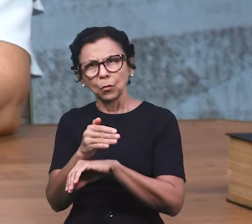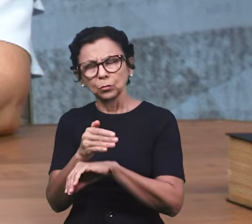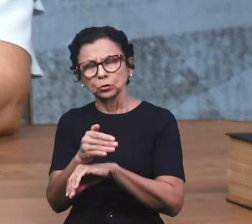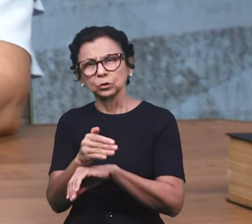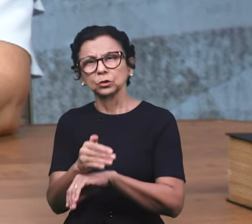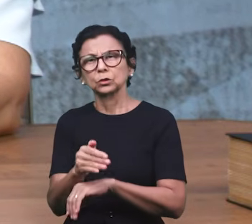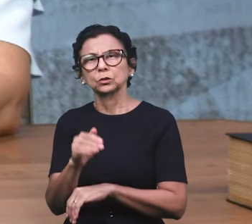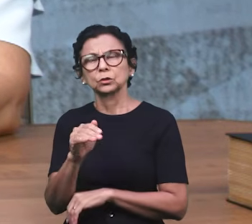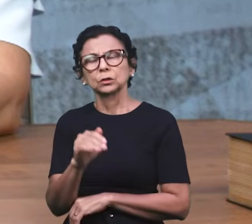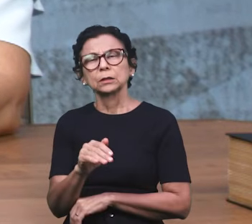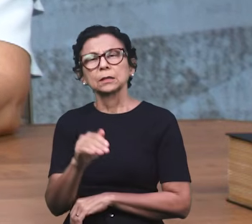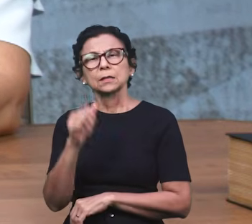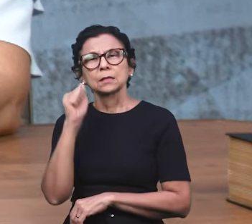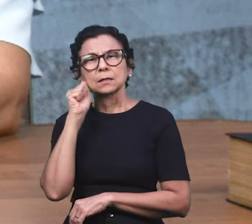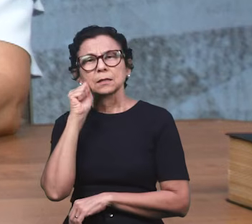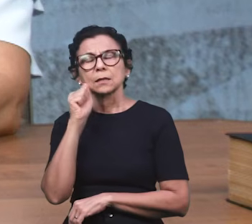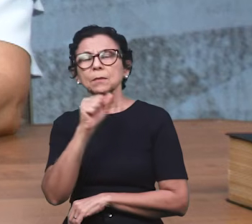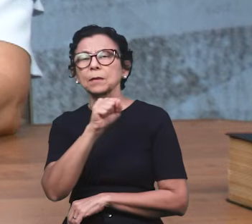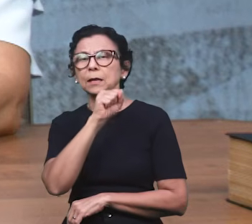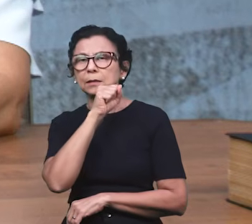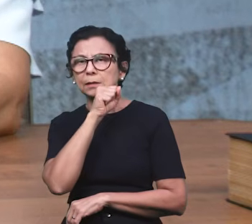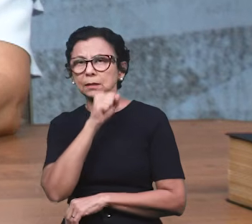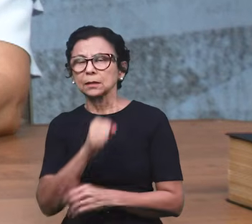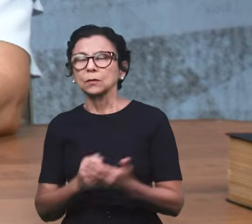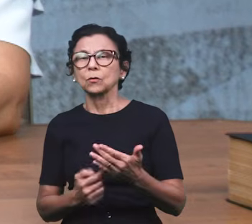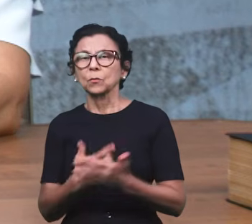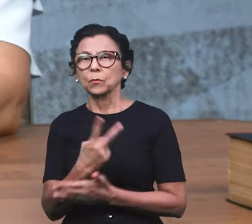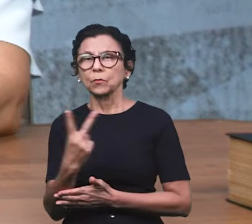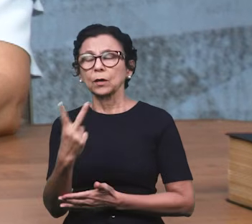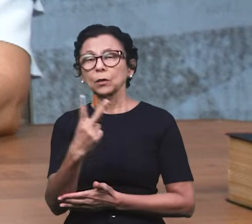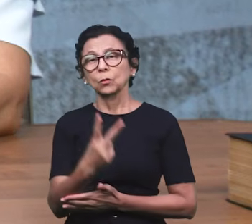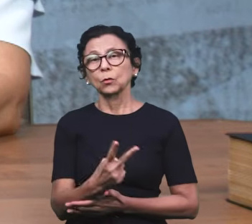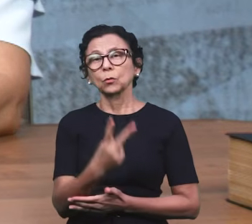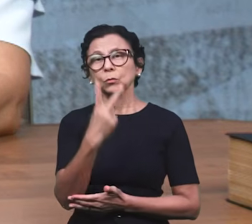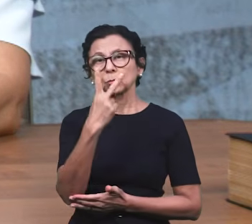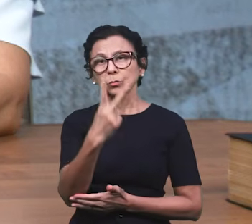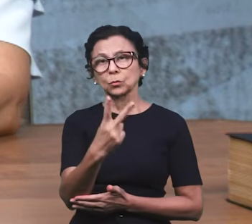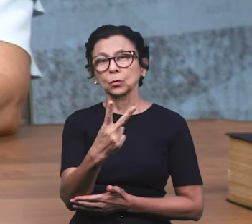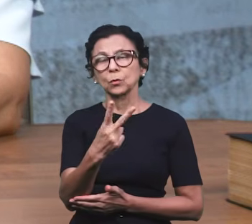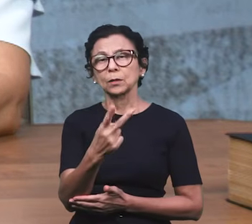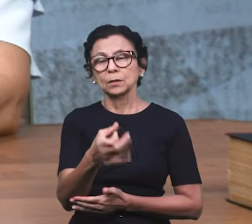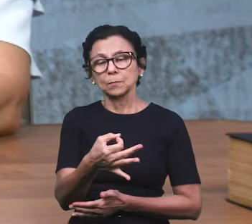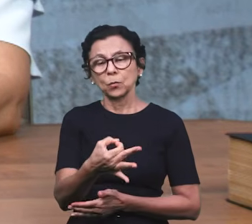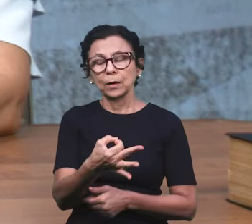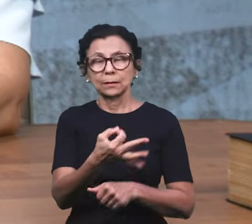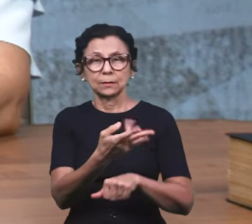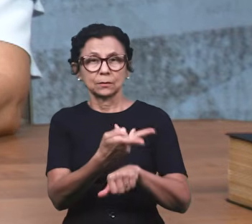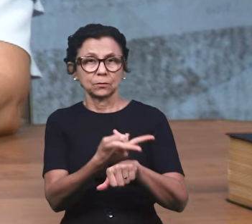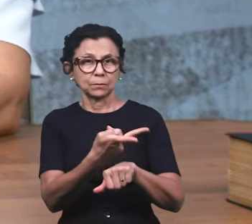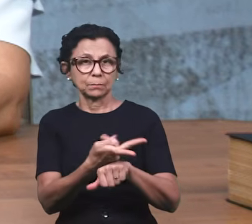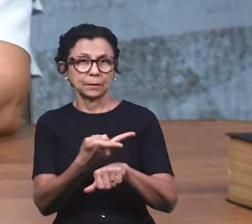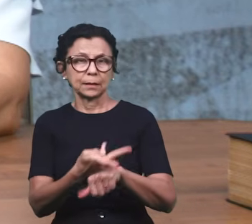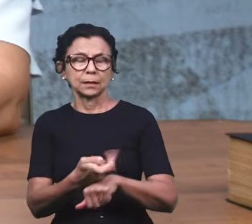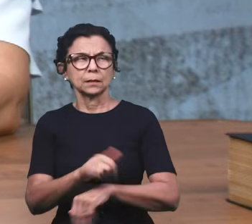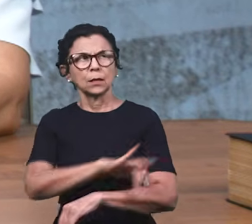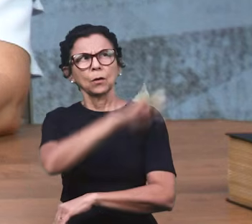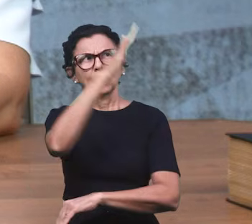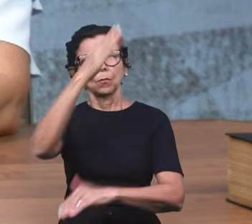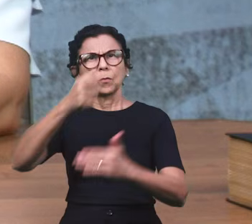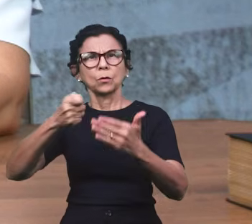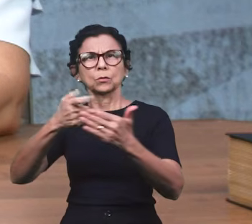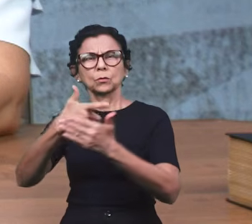prata e edificou em um monte e chamou o nome da cidade que edificou do nome